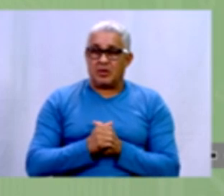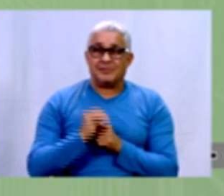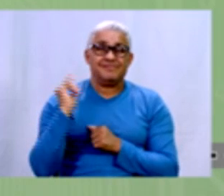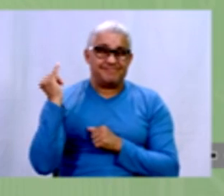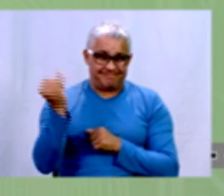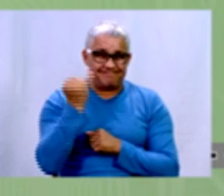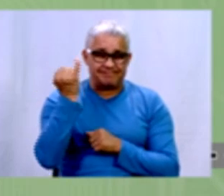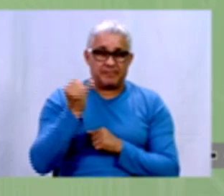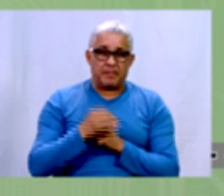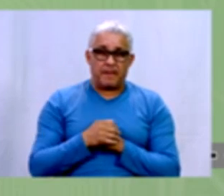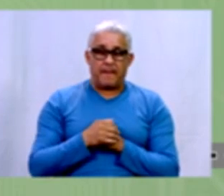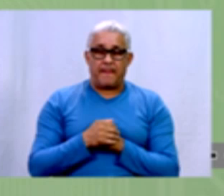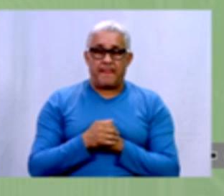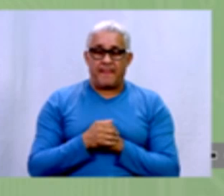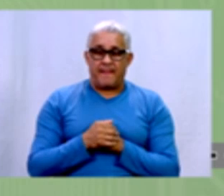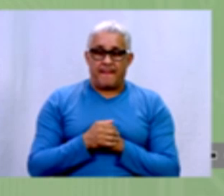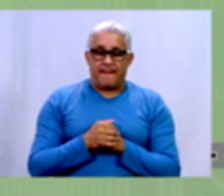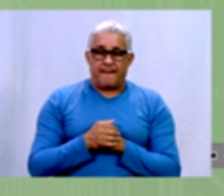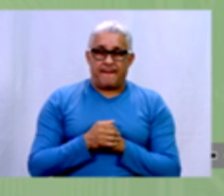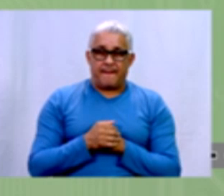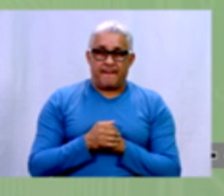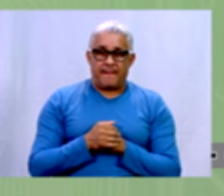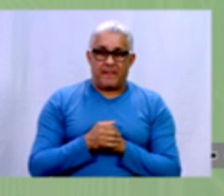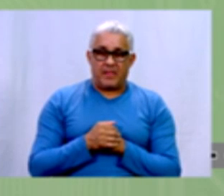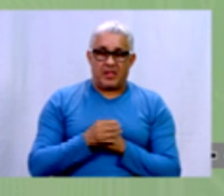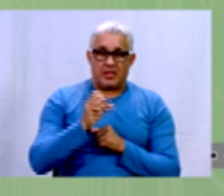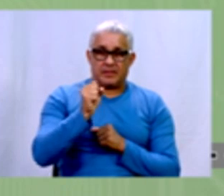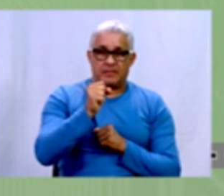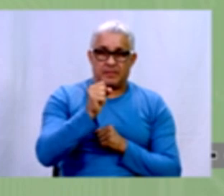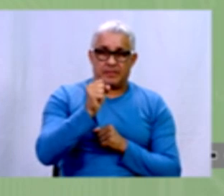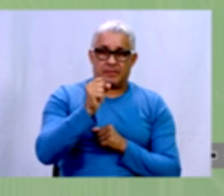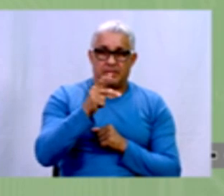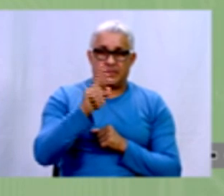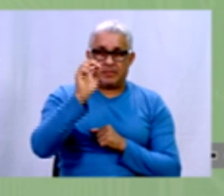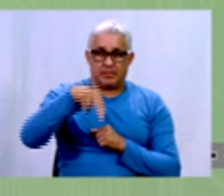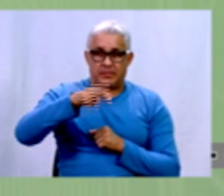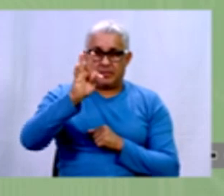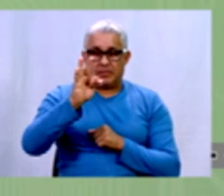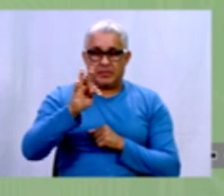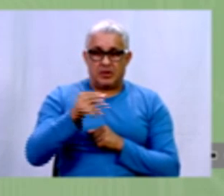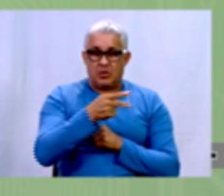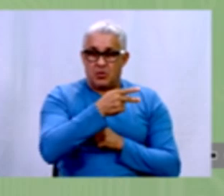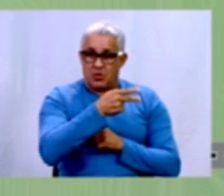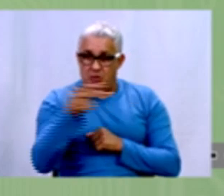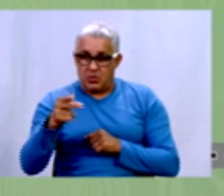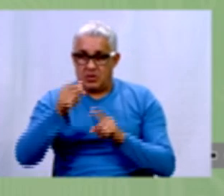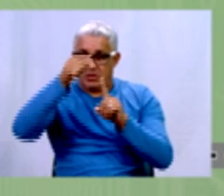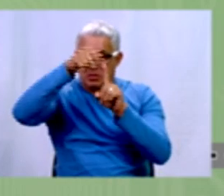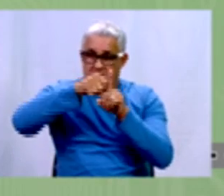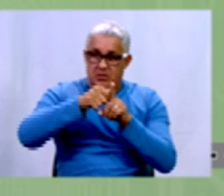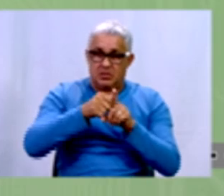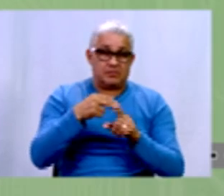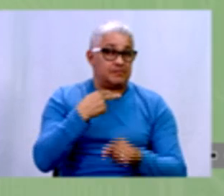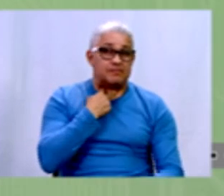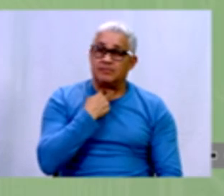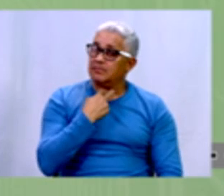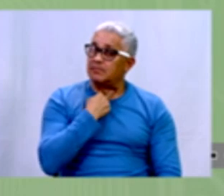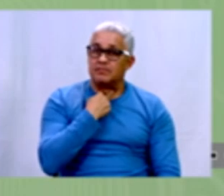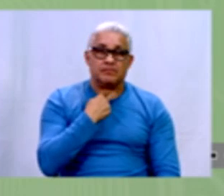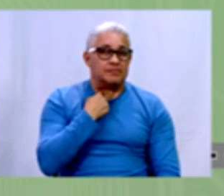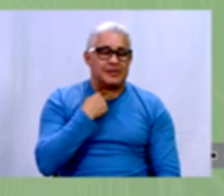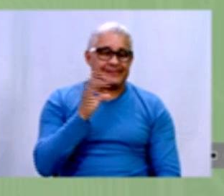Fundamental nem durante um sprint, dessas 2 a 4 semanas, não pode